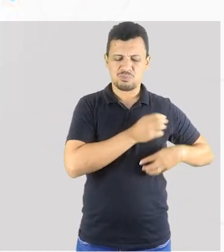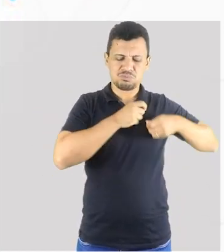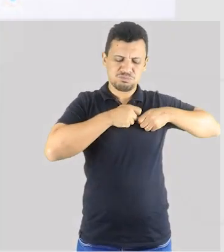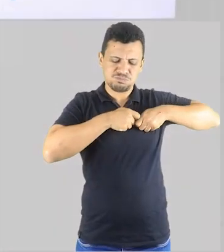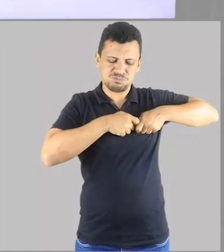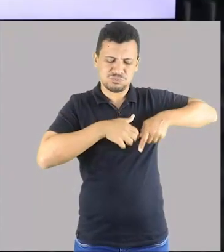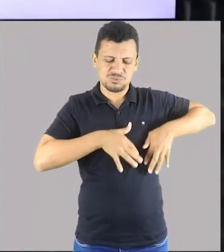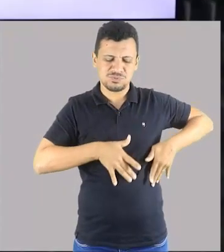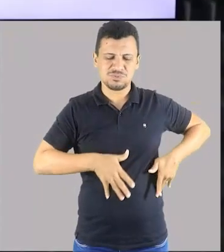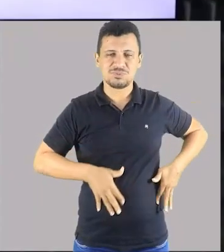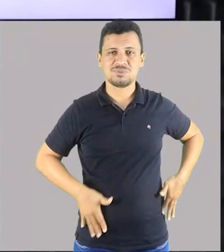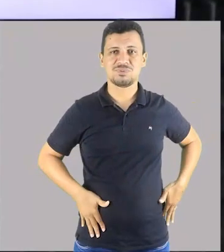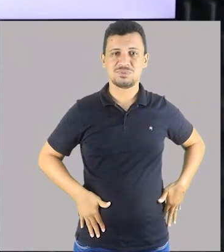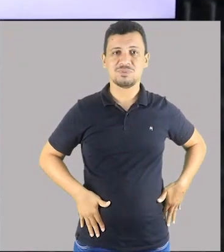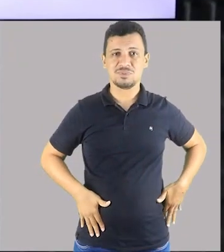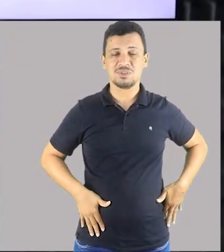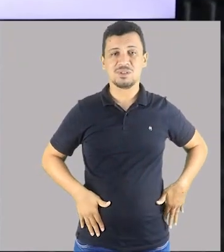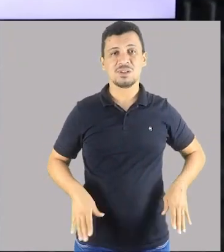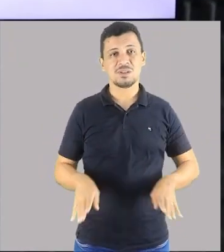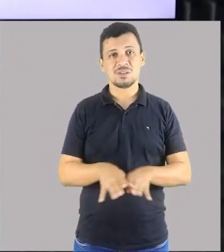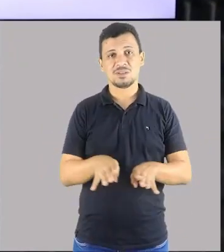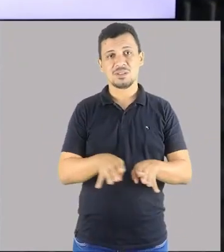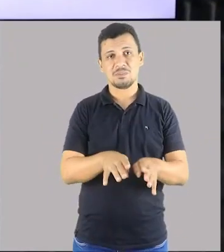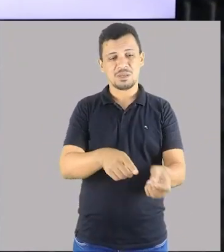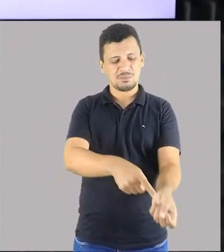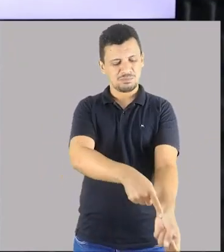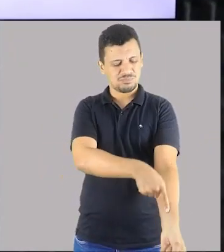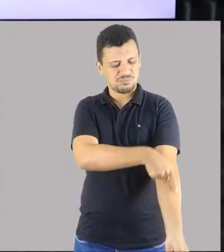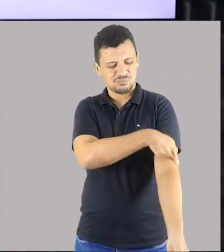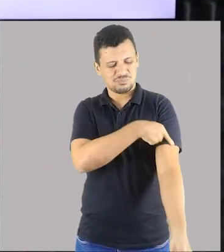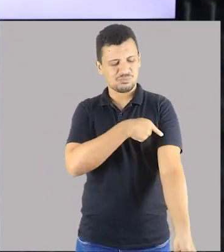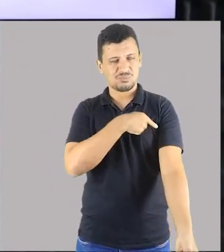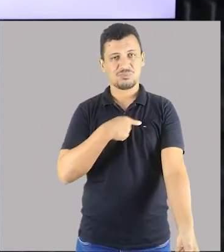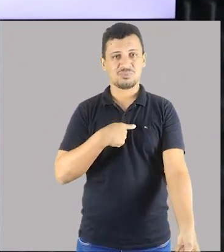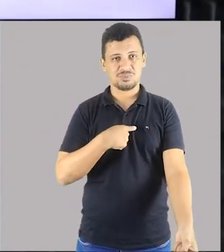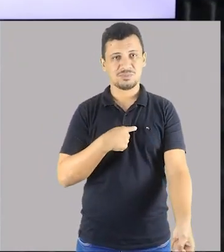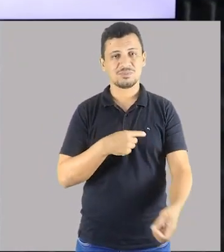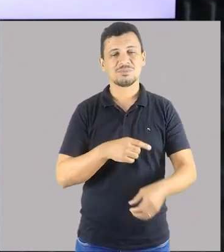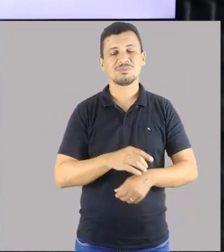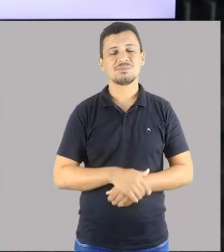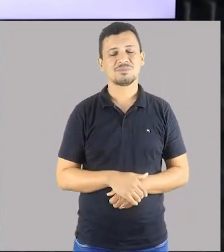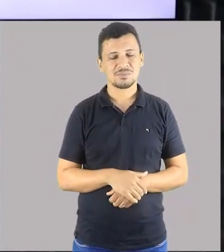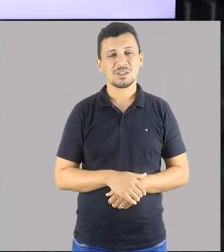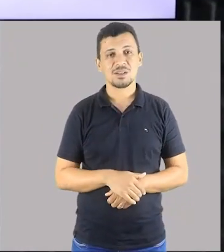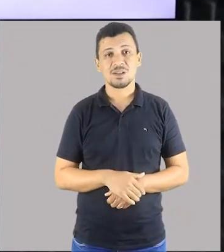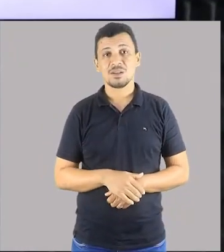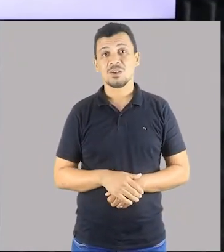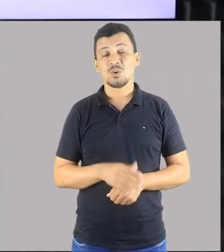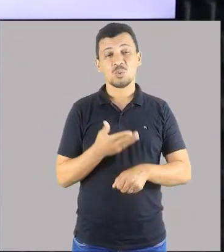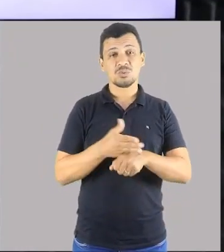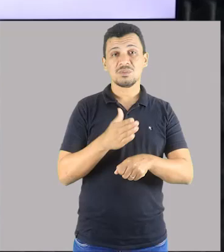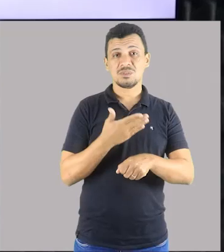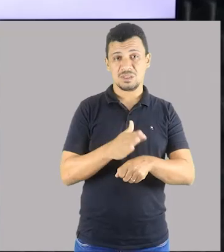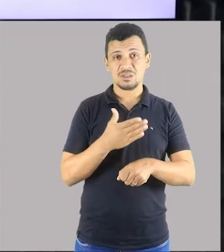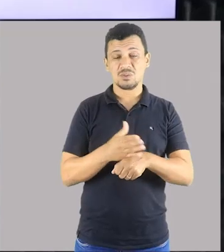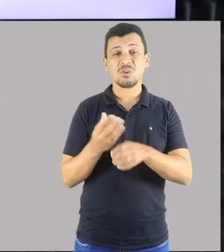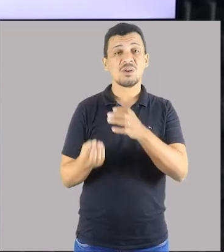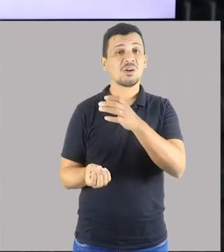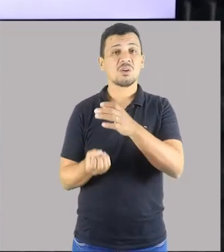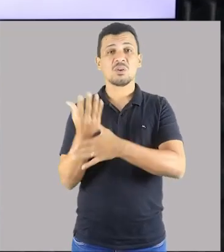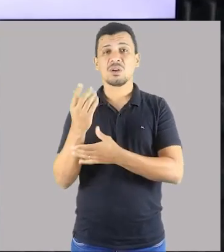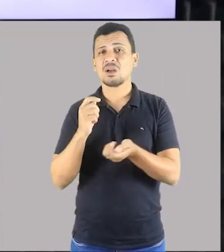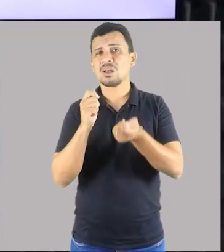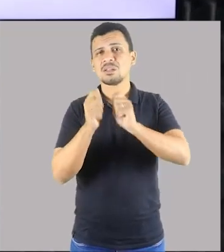para as artérias, depois para os capilares nas musculaturas. O treino aeróbico ele vai gerar aqui